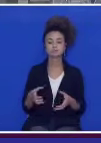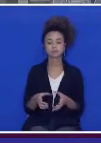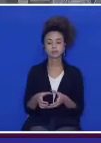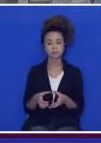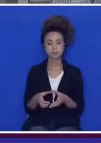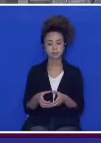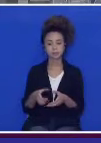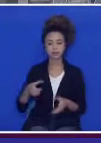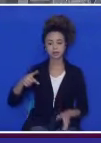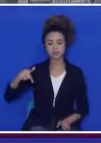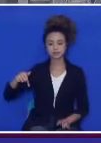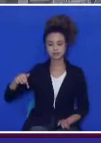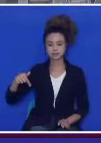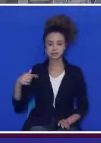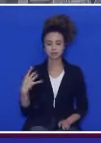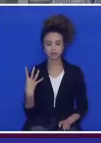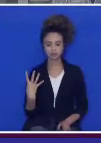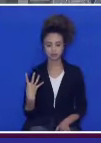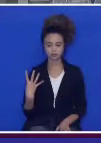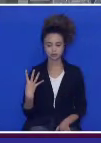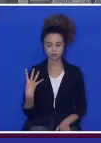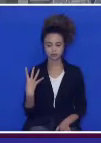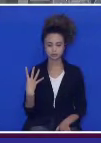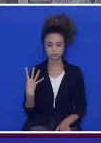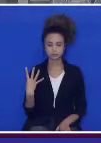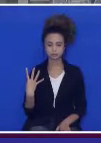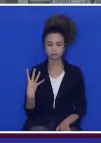Número 74.